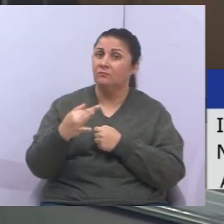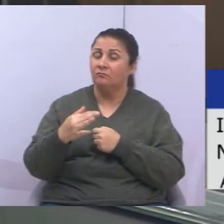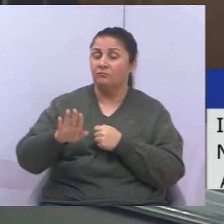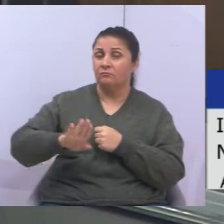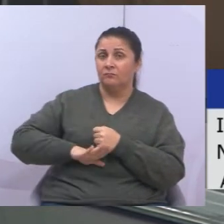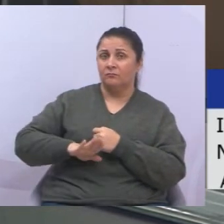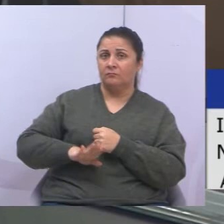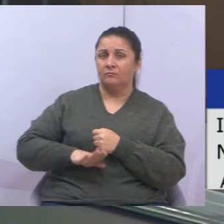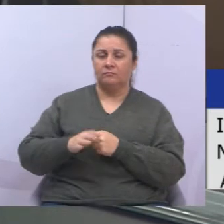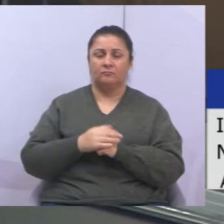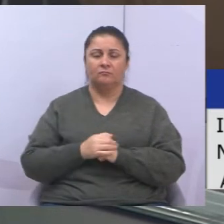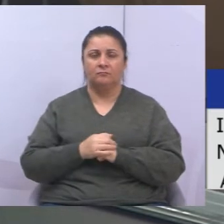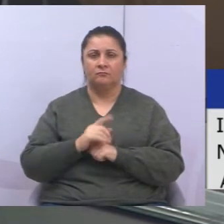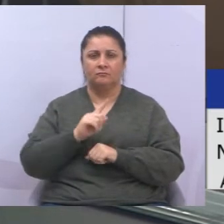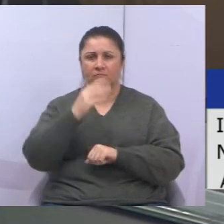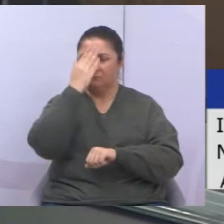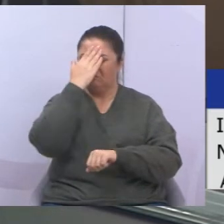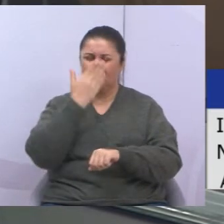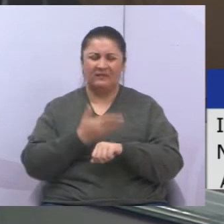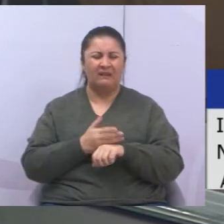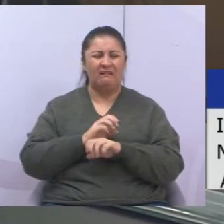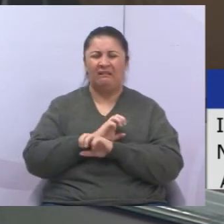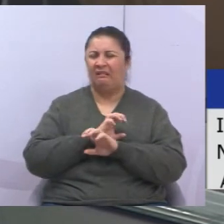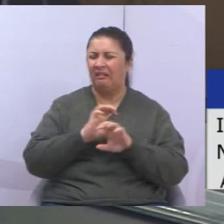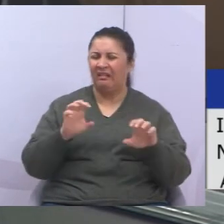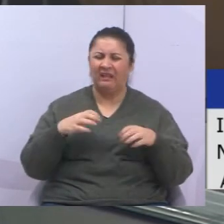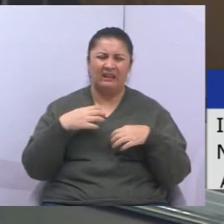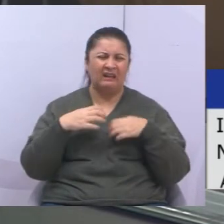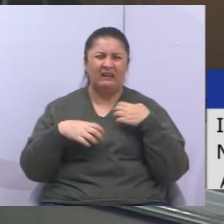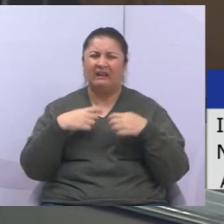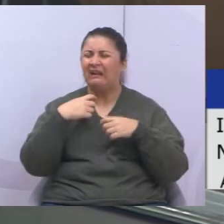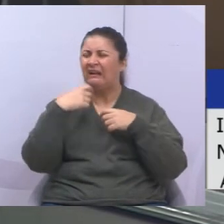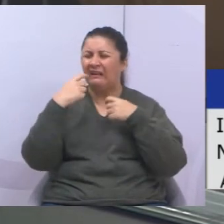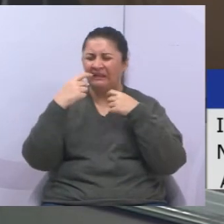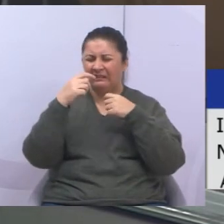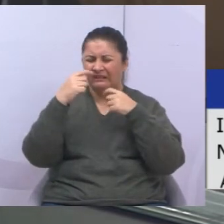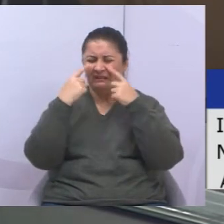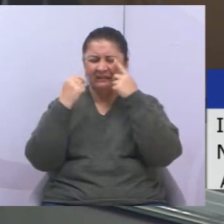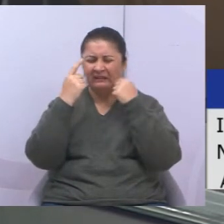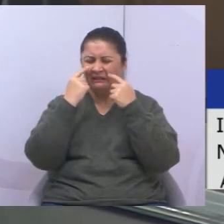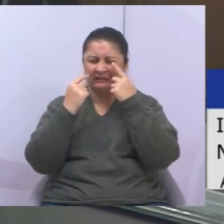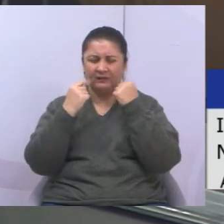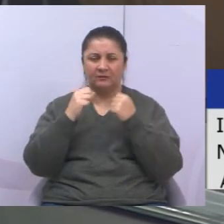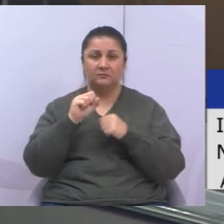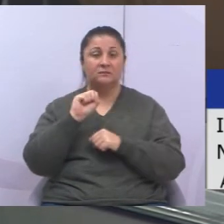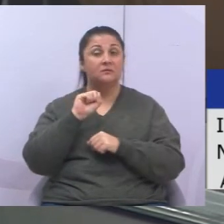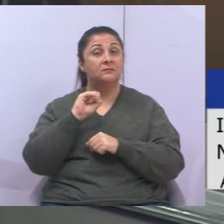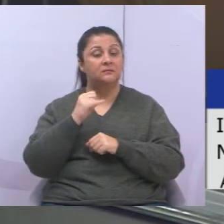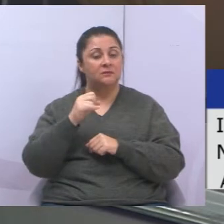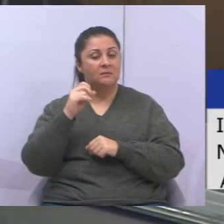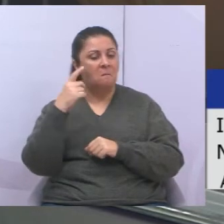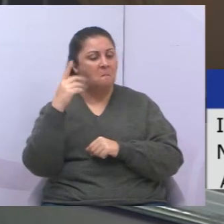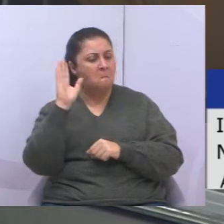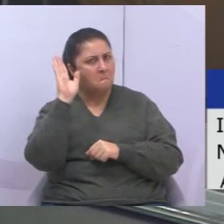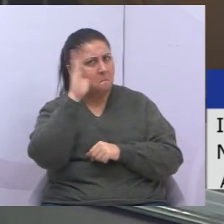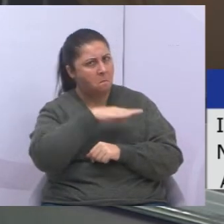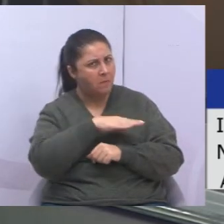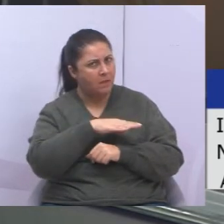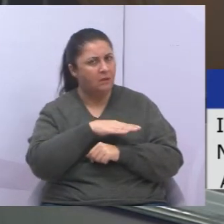fome. Eu não acredito em choro de manhã. Não acredito, a não ser que você trate mal o teu filho. Sempre